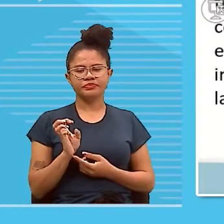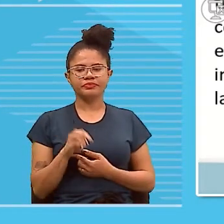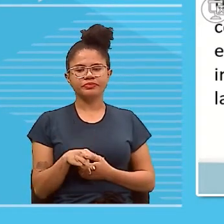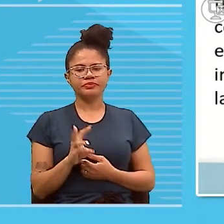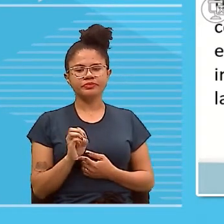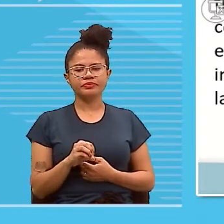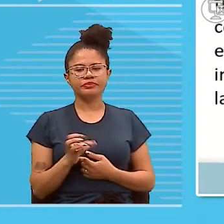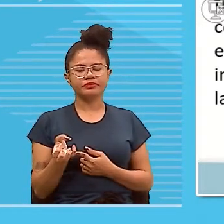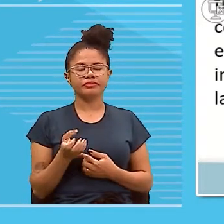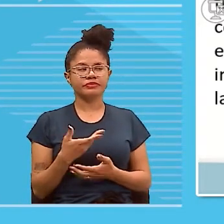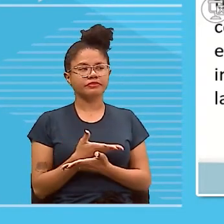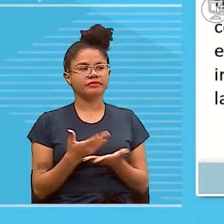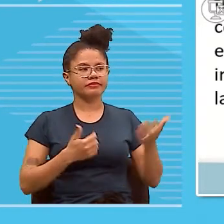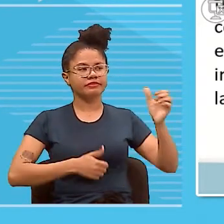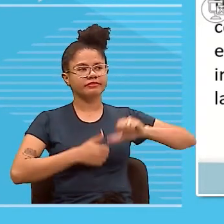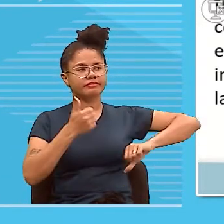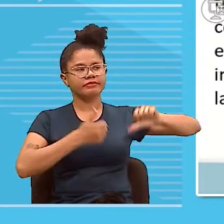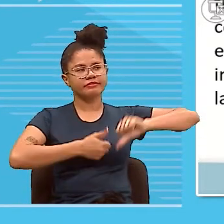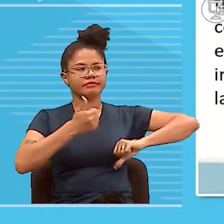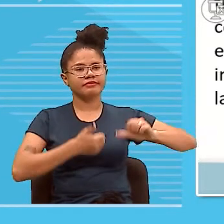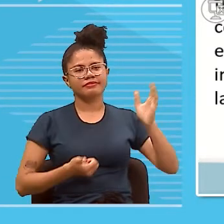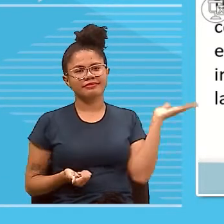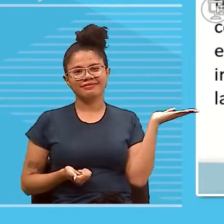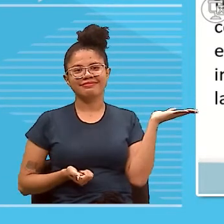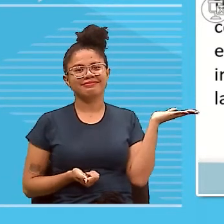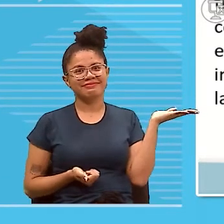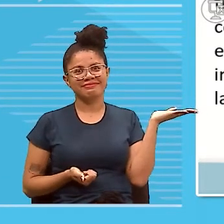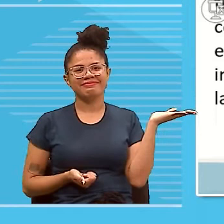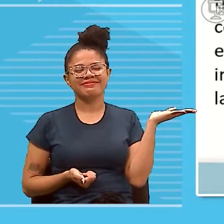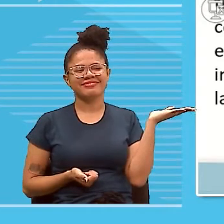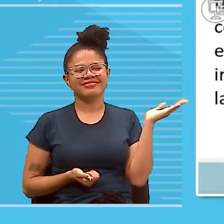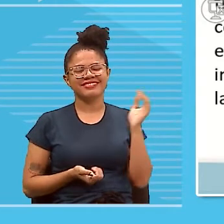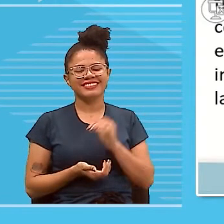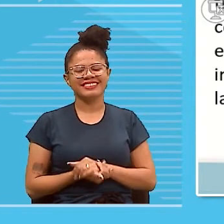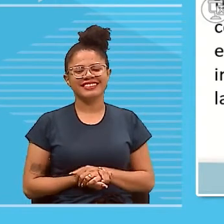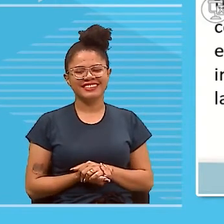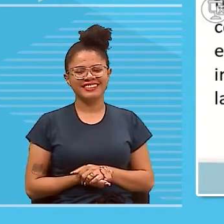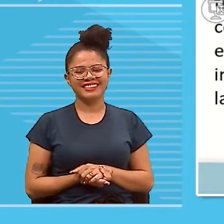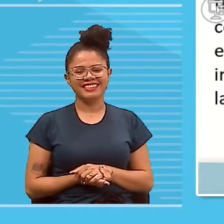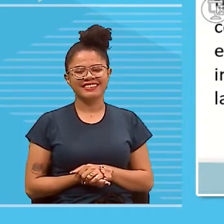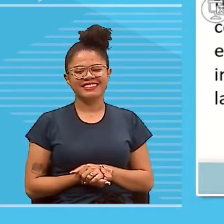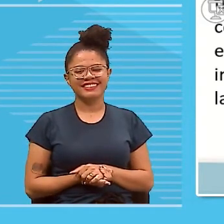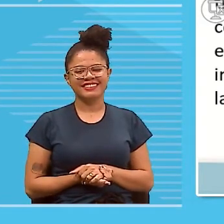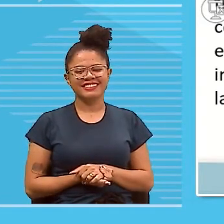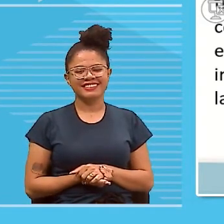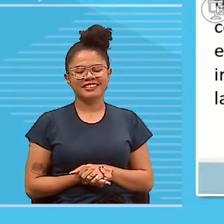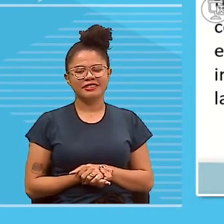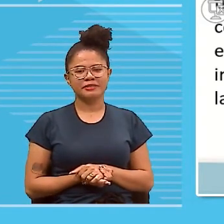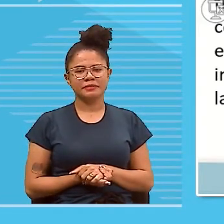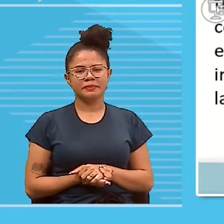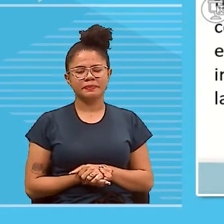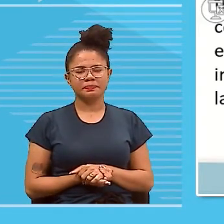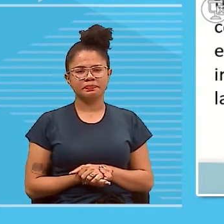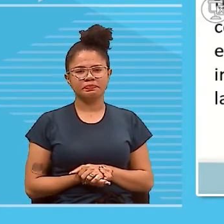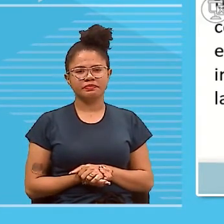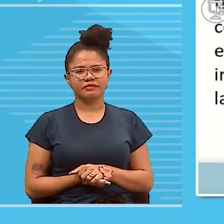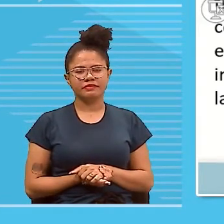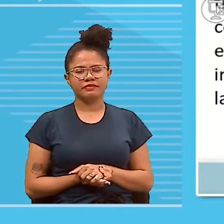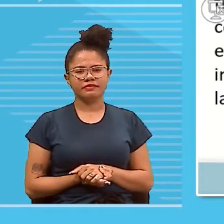né Essa oração em relação a última oração